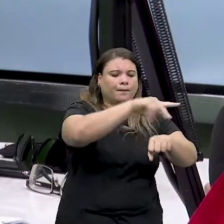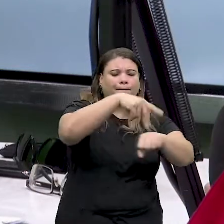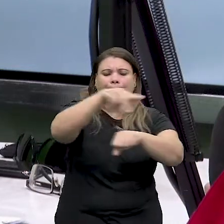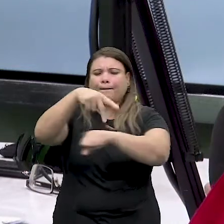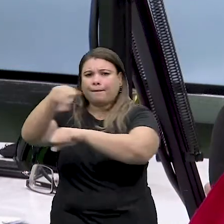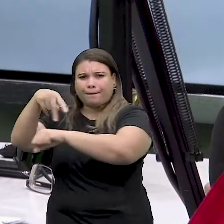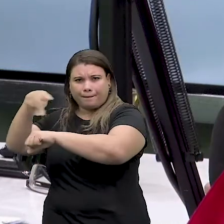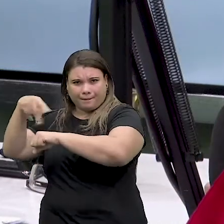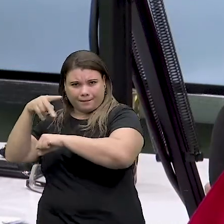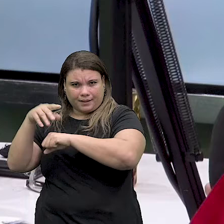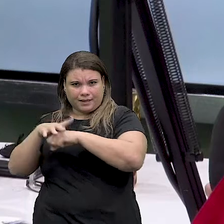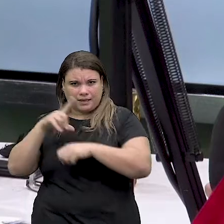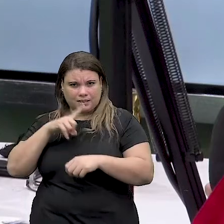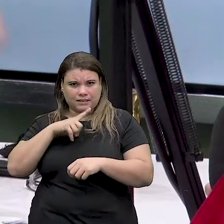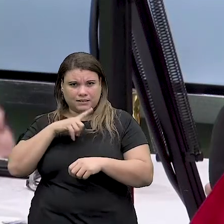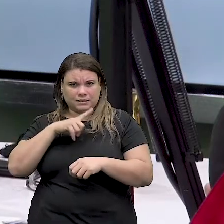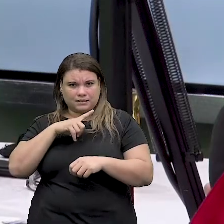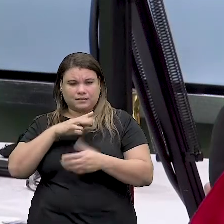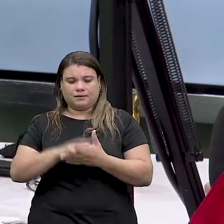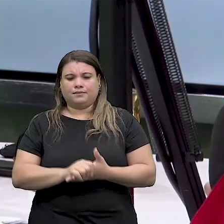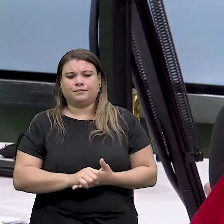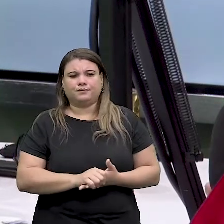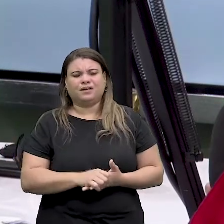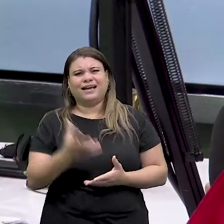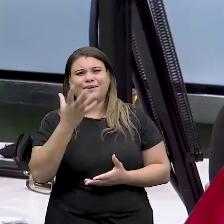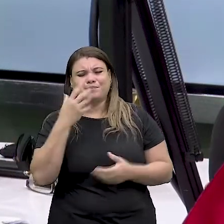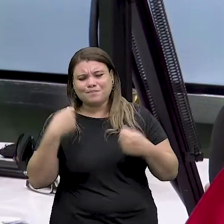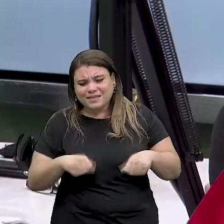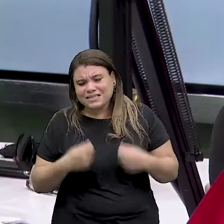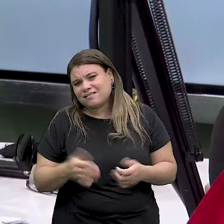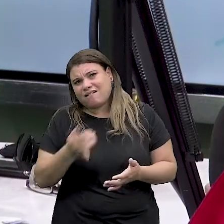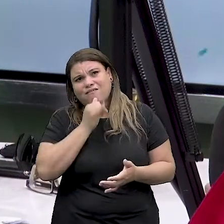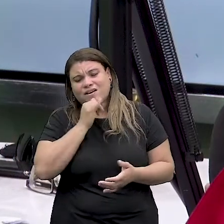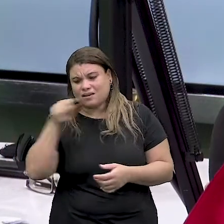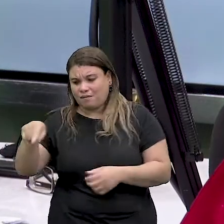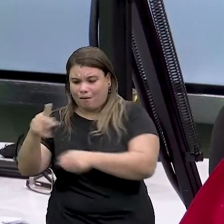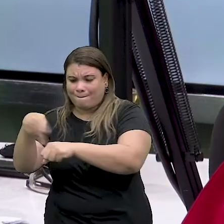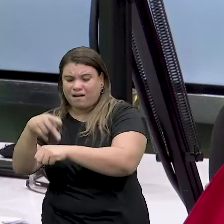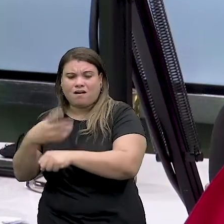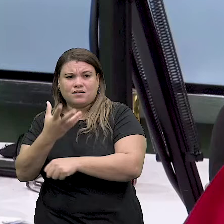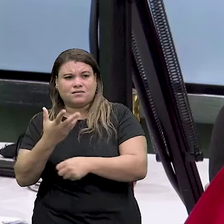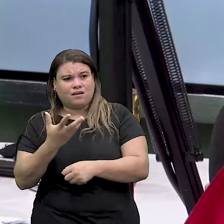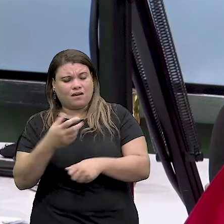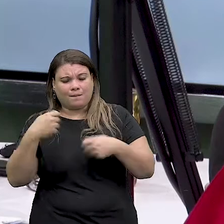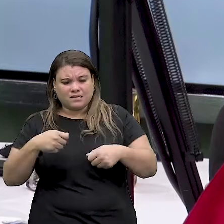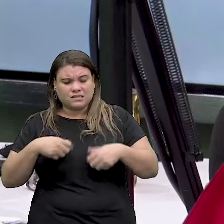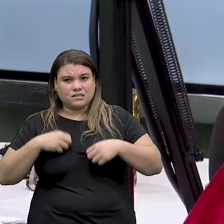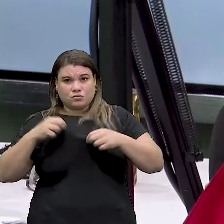sapato, roupa, elas precisavam de novos espaços comerciais. Então, surgiram novas, vamos colocar